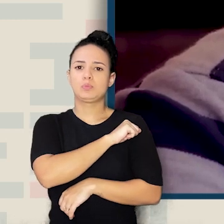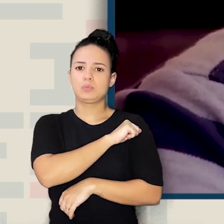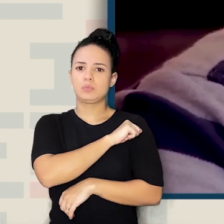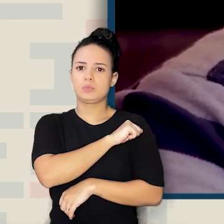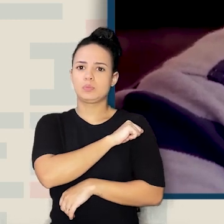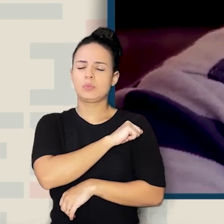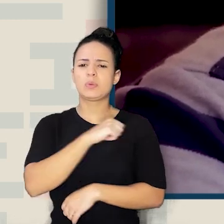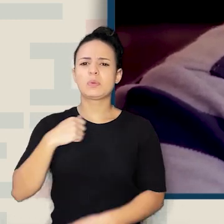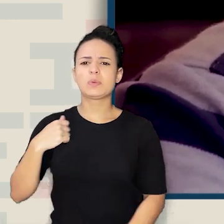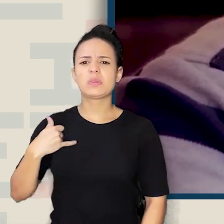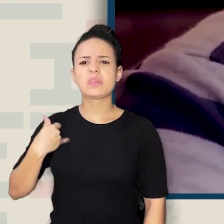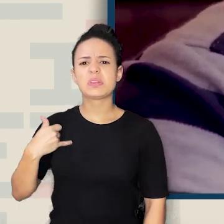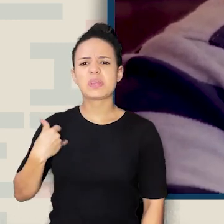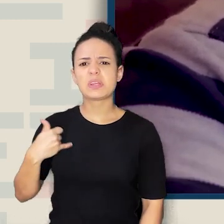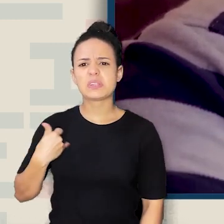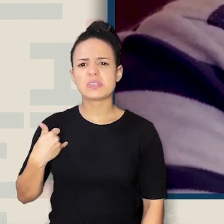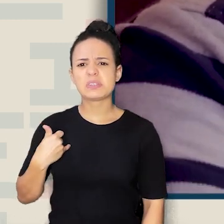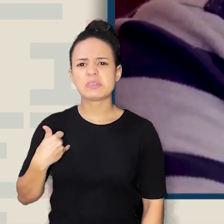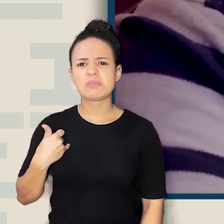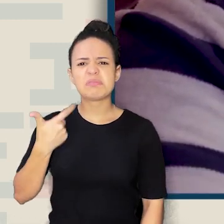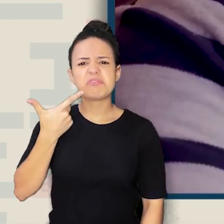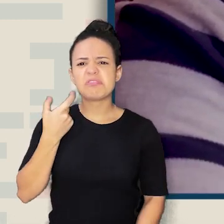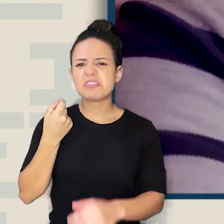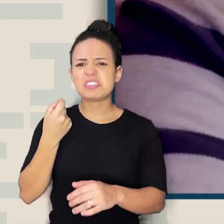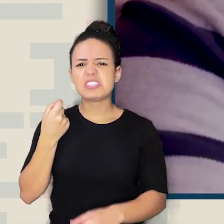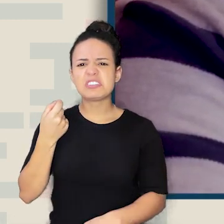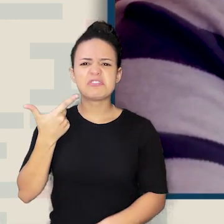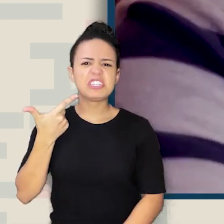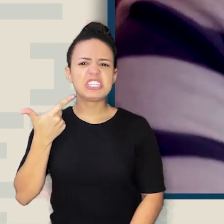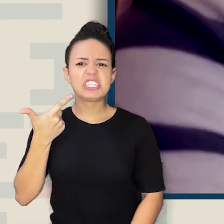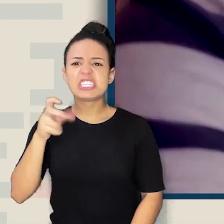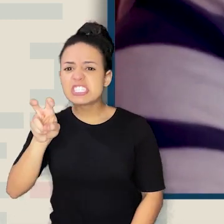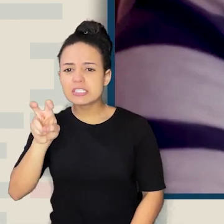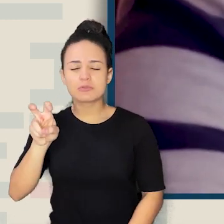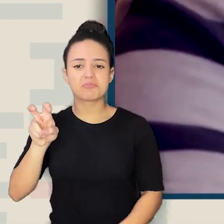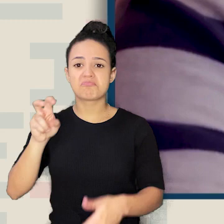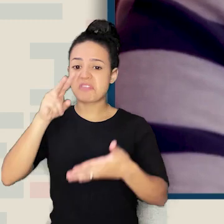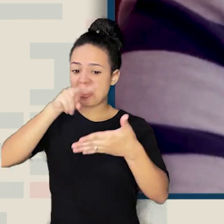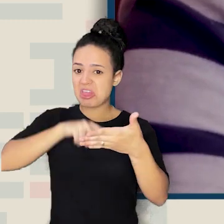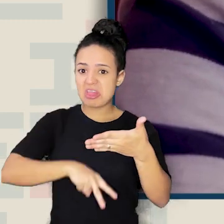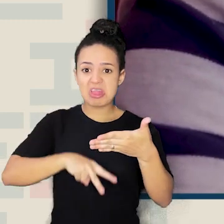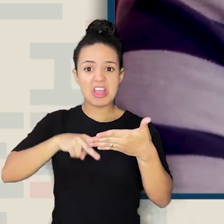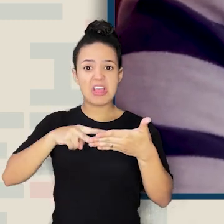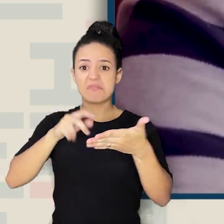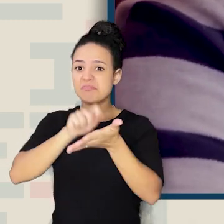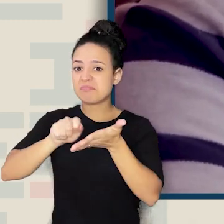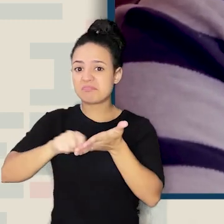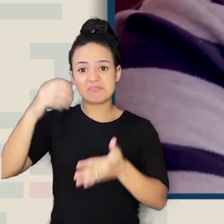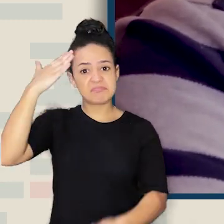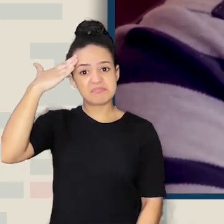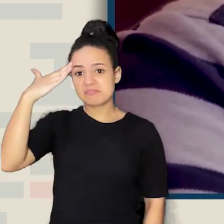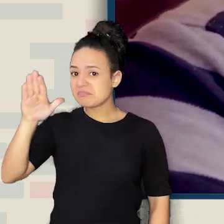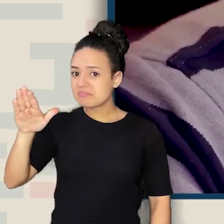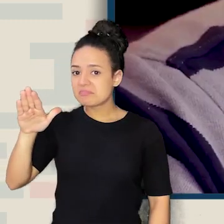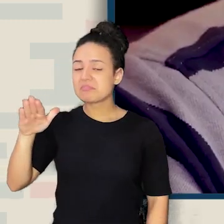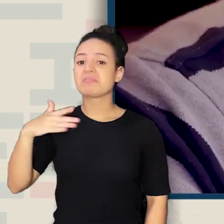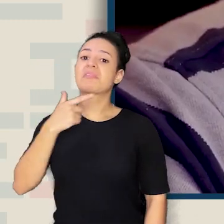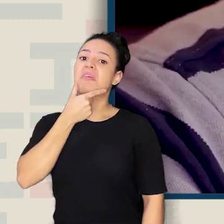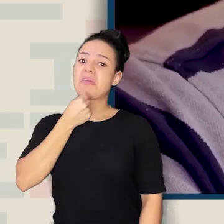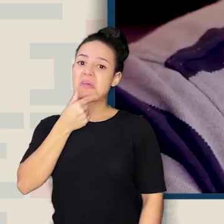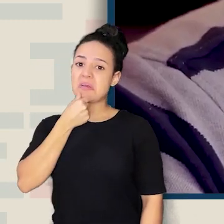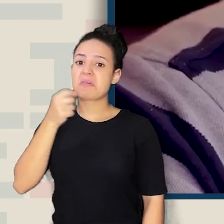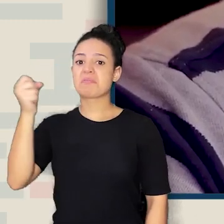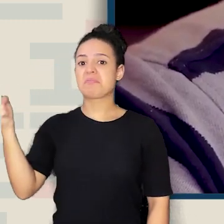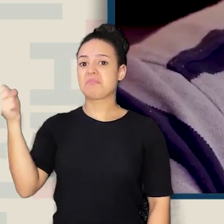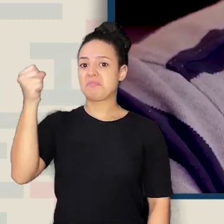um aluno que com acho que mais de 20 anos, 25 anos, ele ainda era analfabeto.